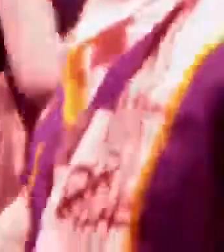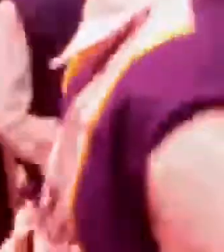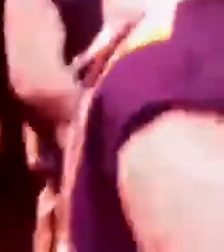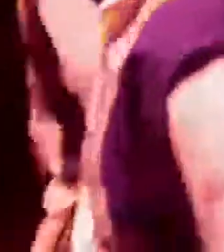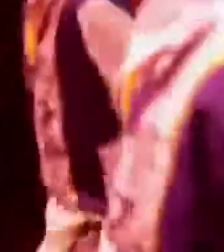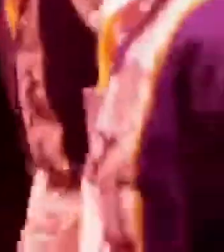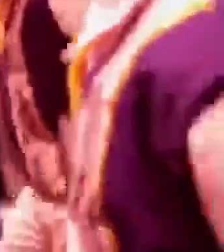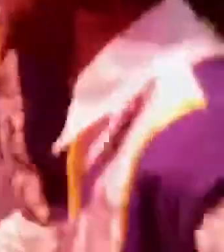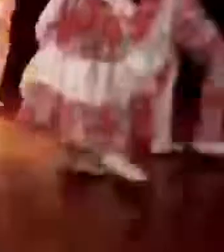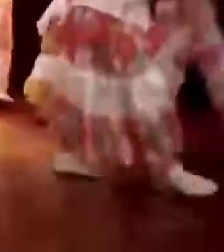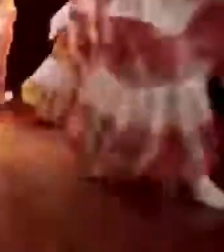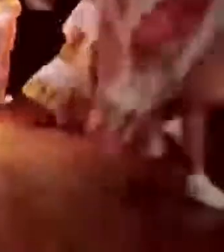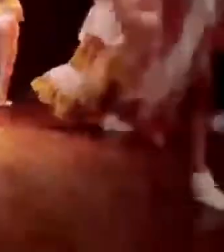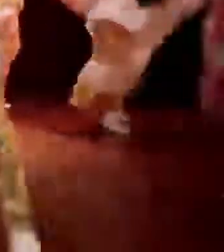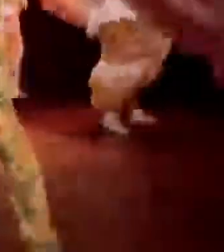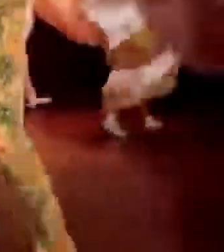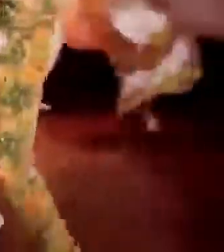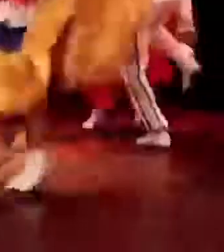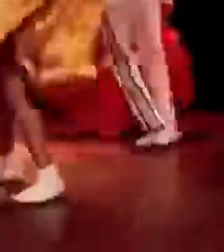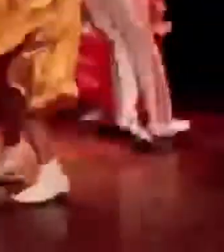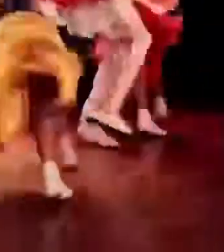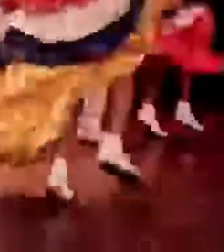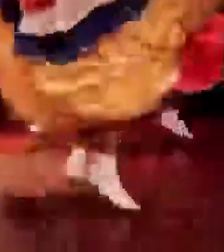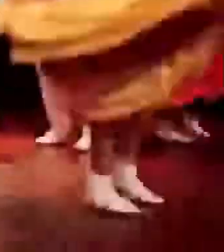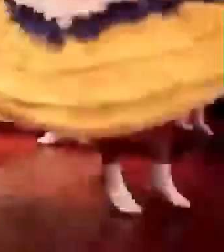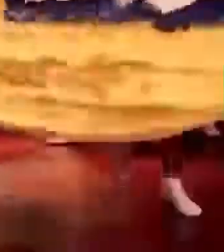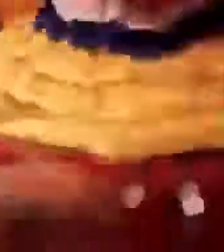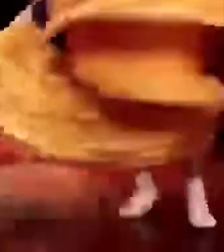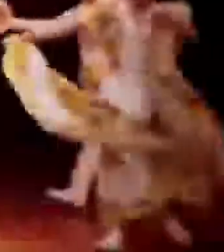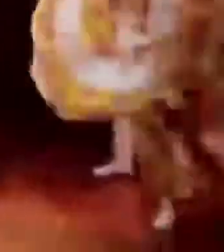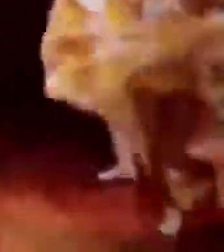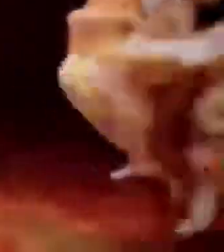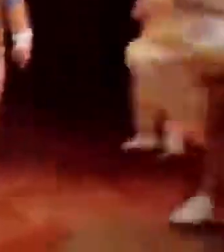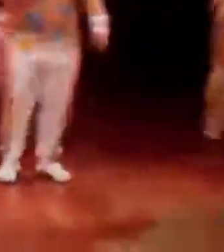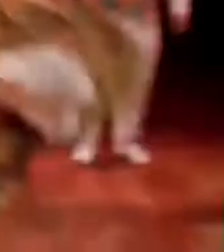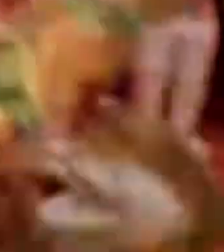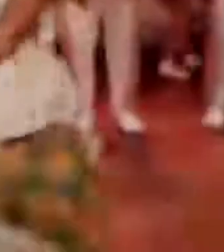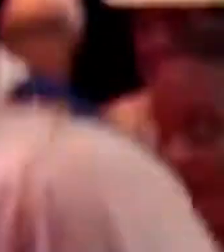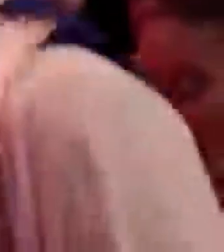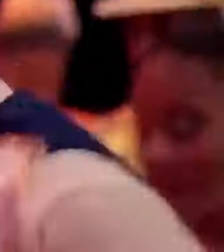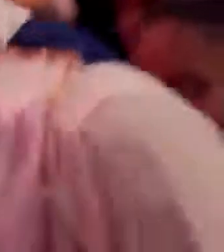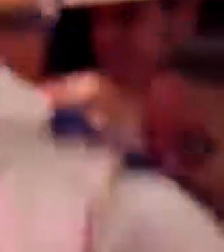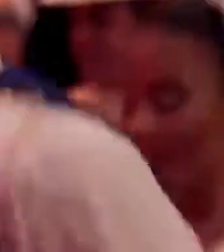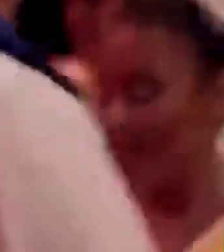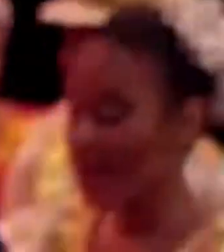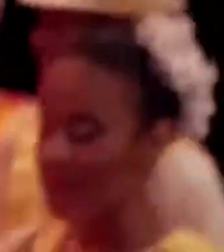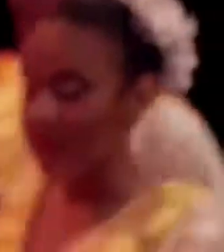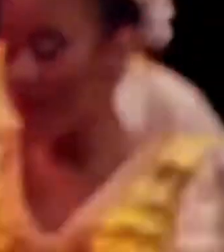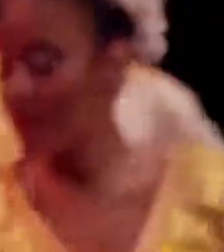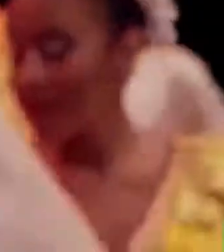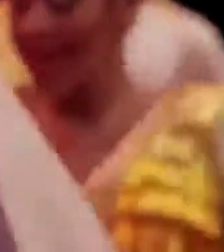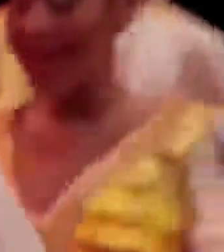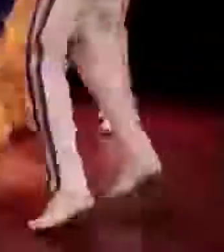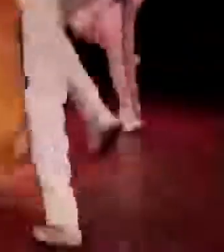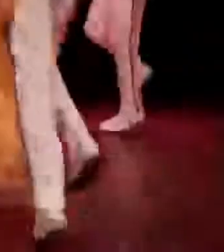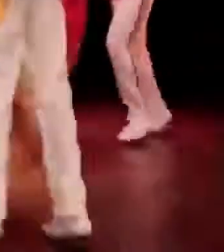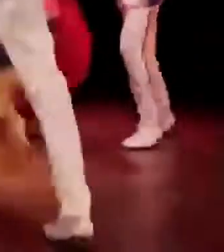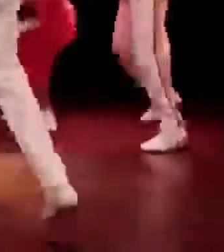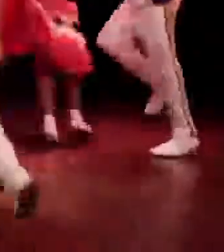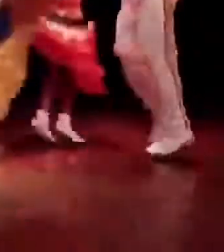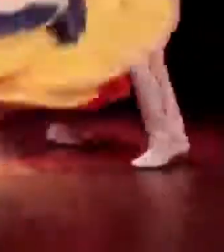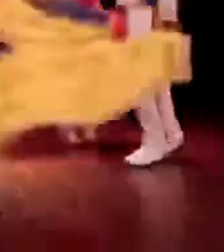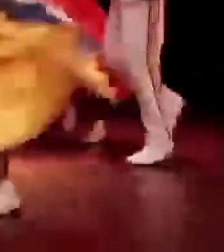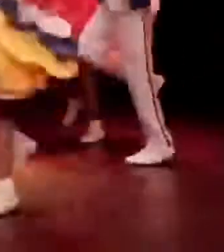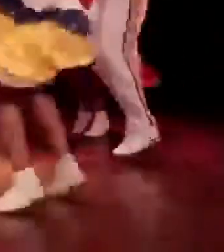Três com siricora miudinha, três com siricora miúda, três com siricora miudinha, três